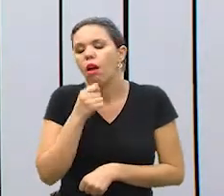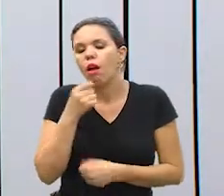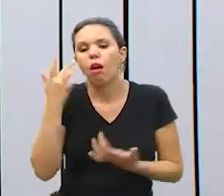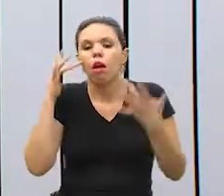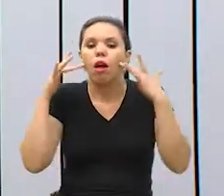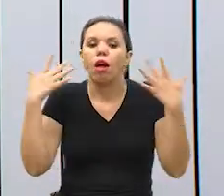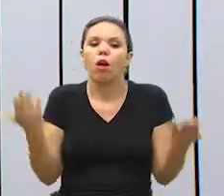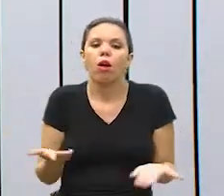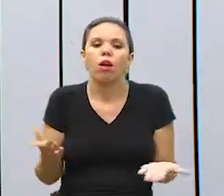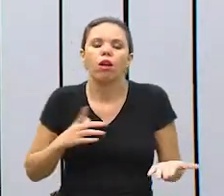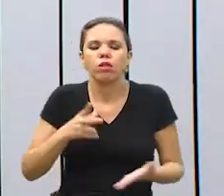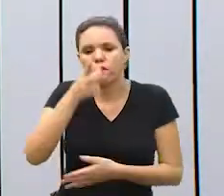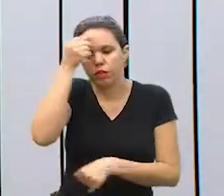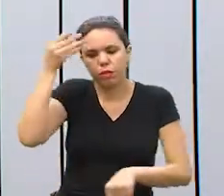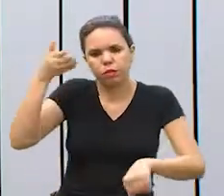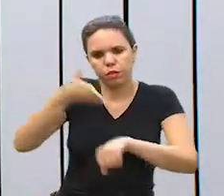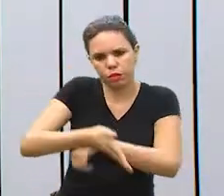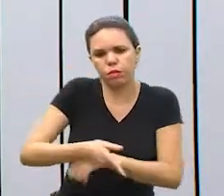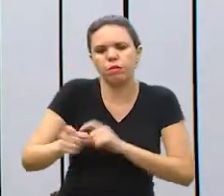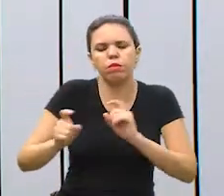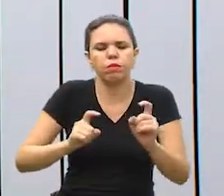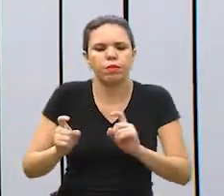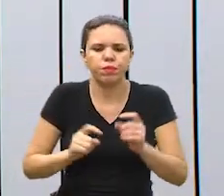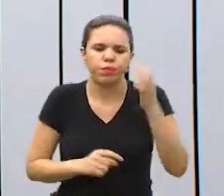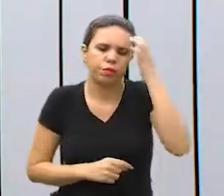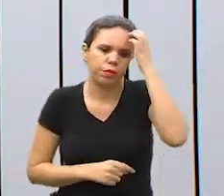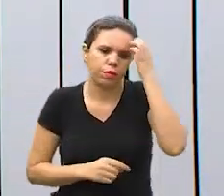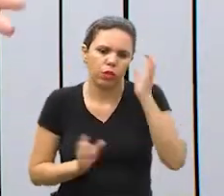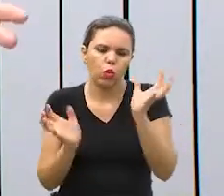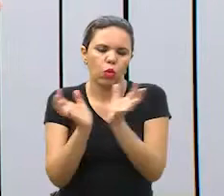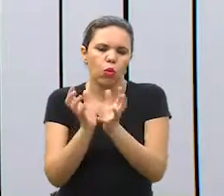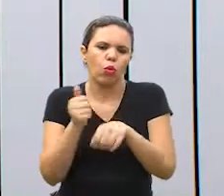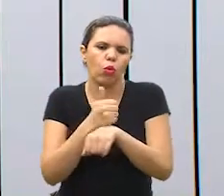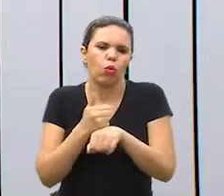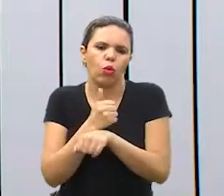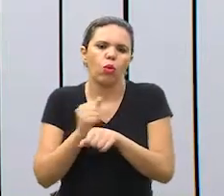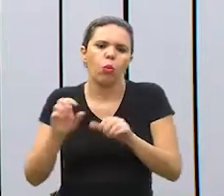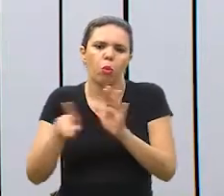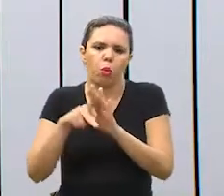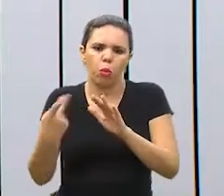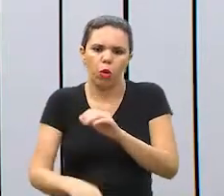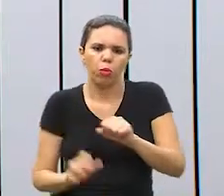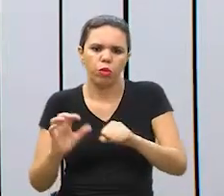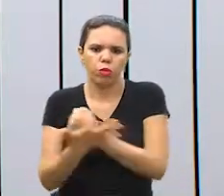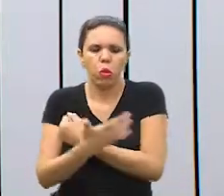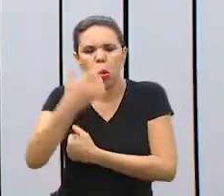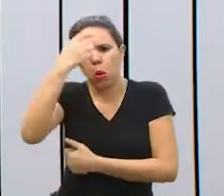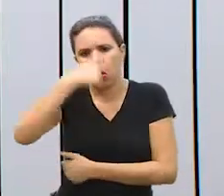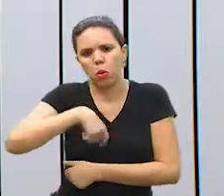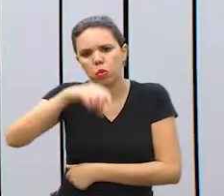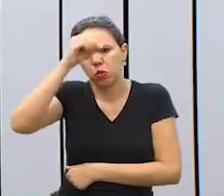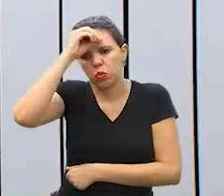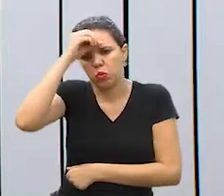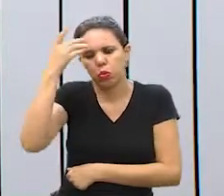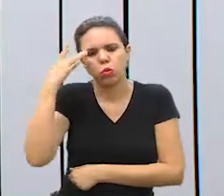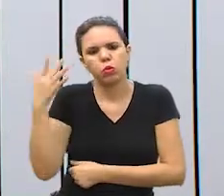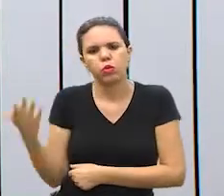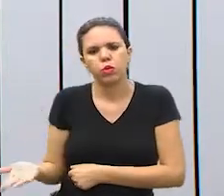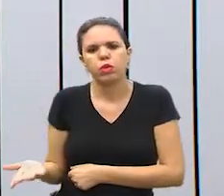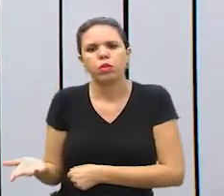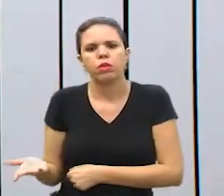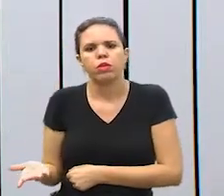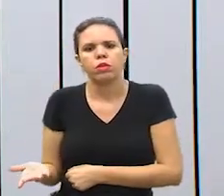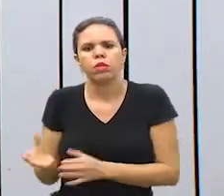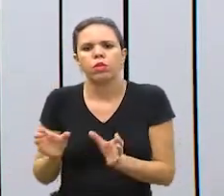ainda, hoje eu estive na prefeitura, estava lá reunido um comitê do Covid. Eu não sei se